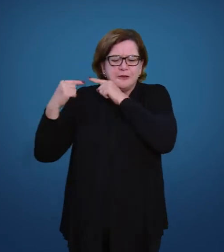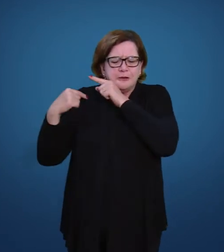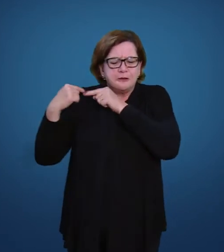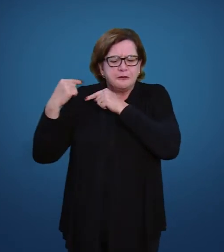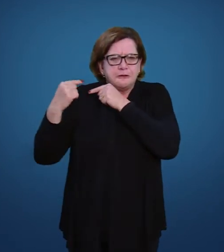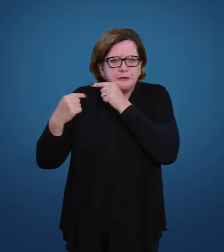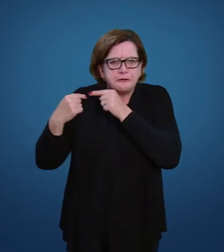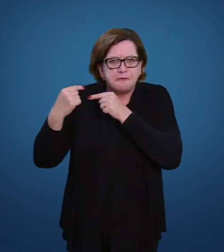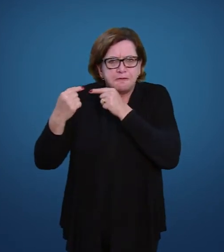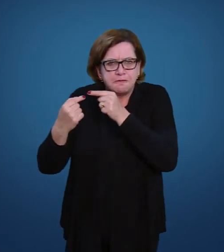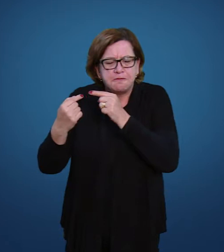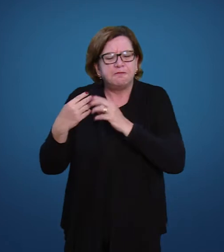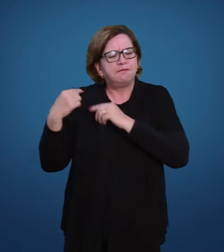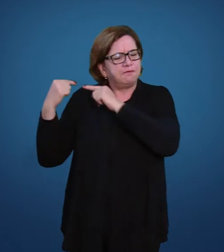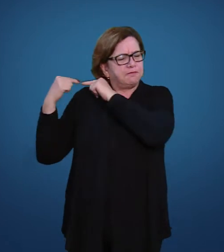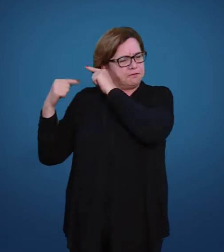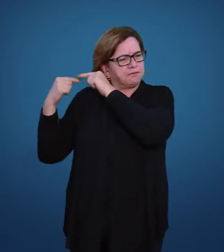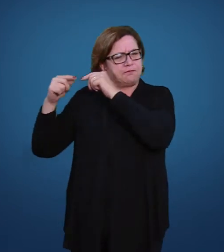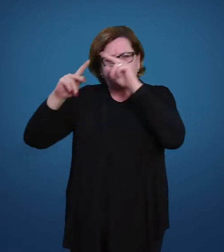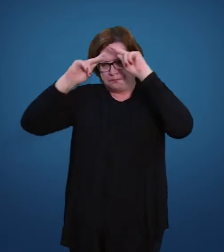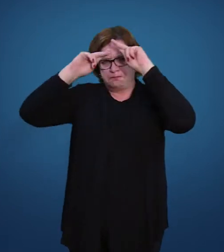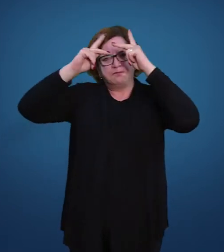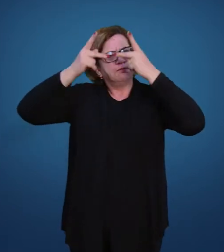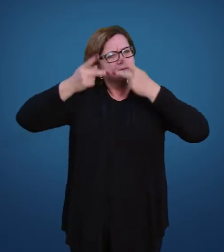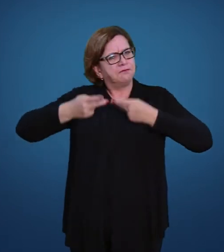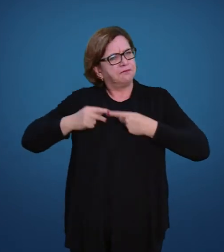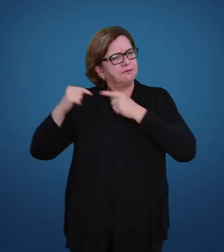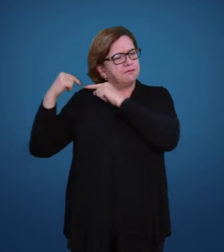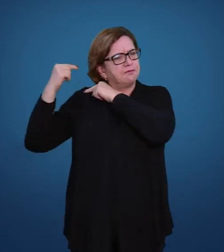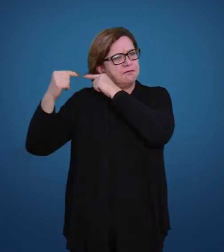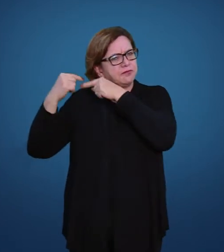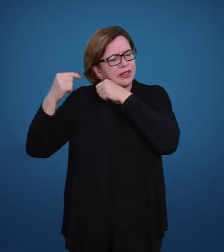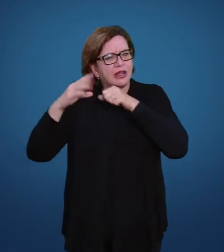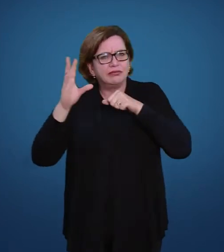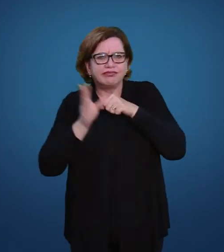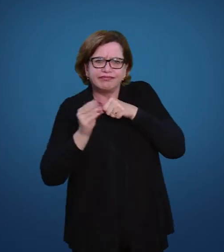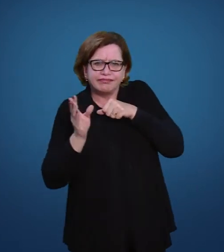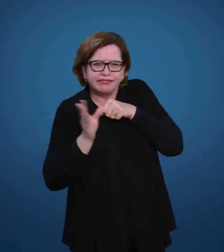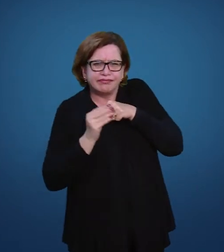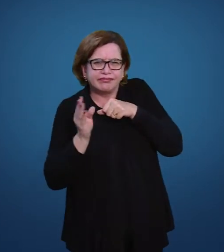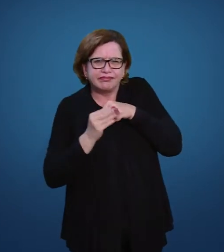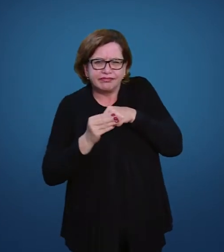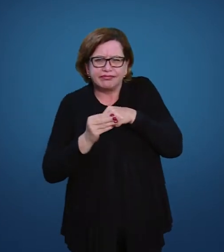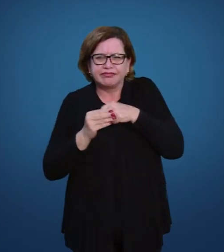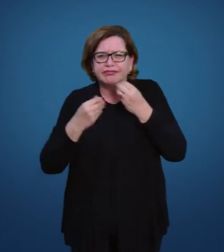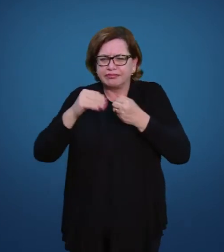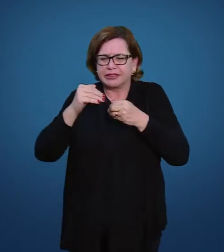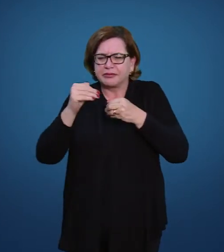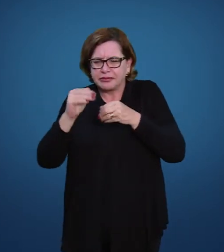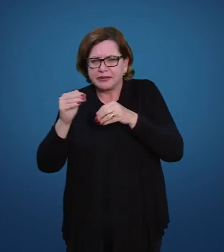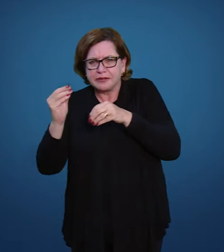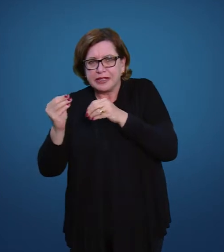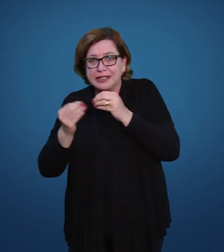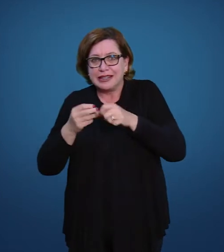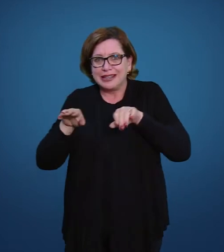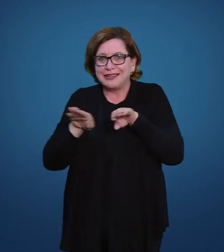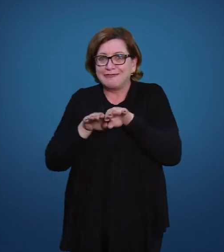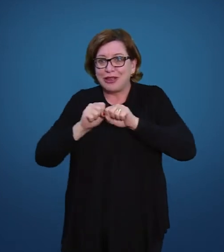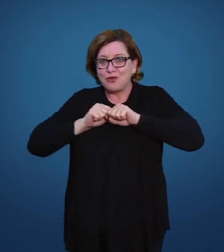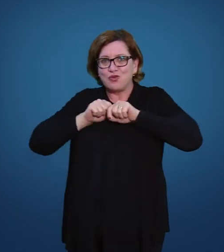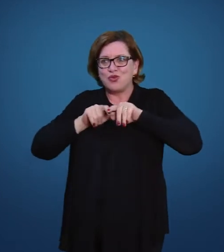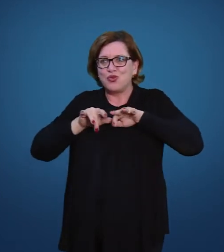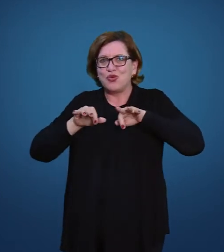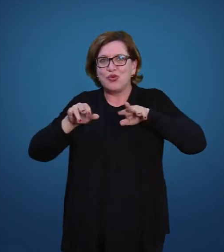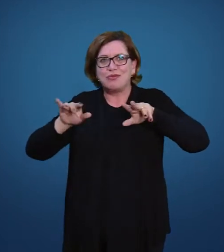história da nossa espécie, acumulamos conhecimento e saberes e conseguimos transmitir isso